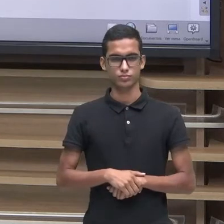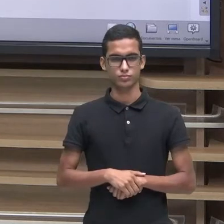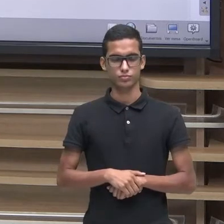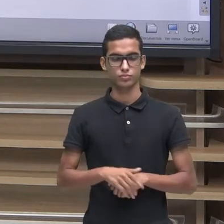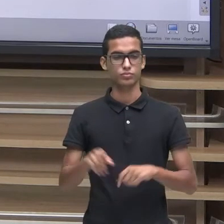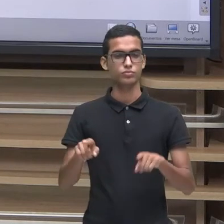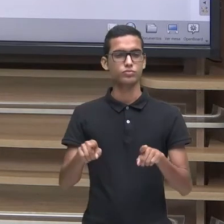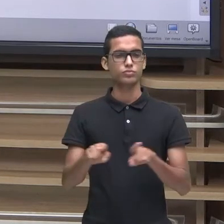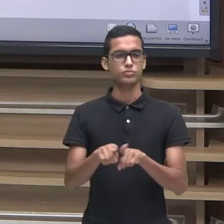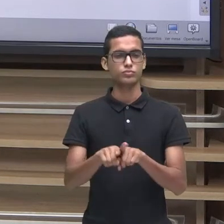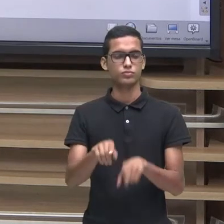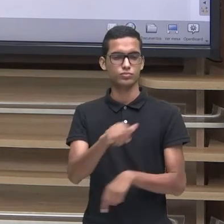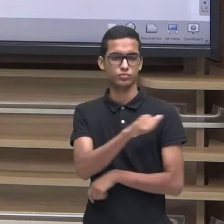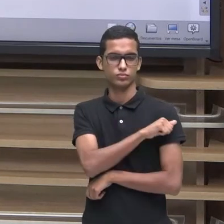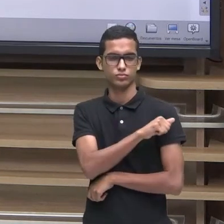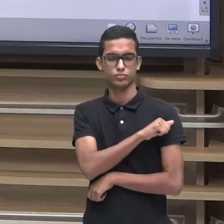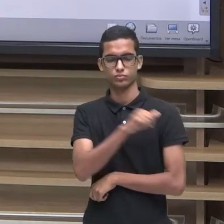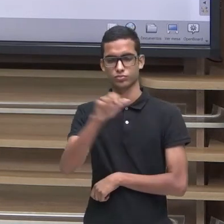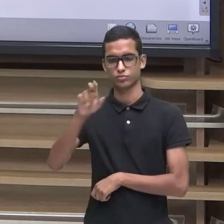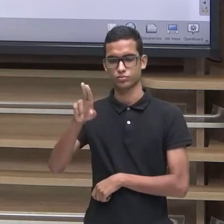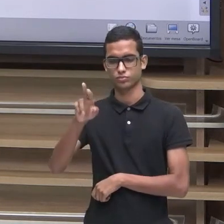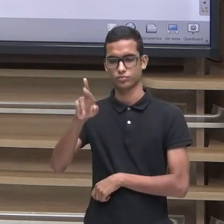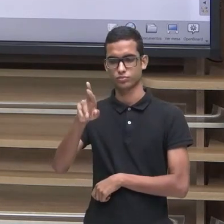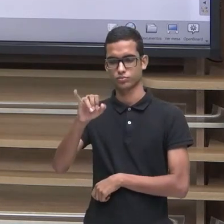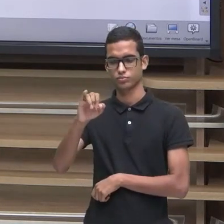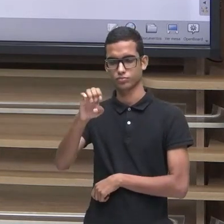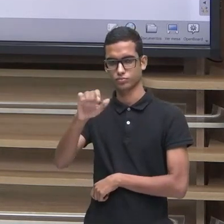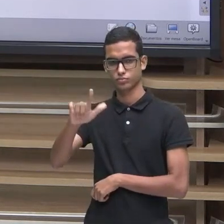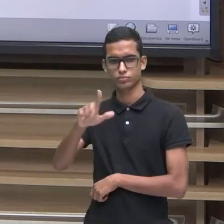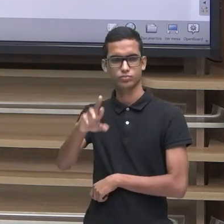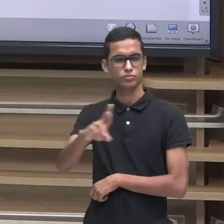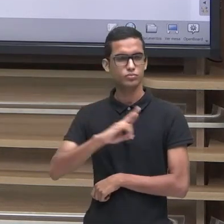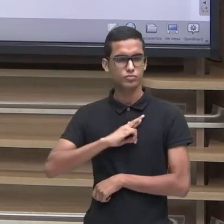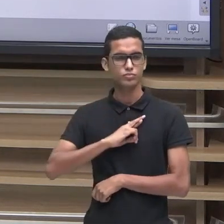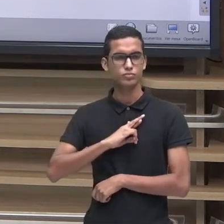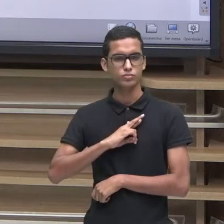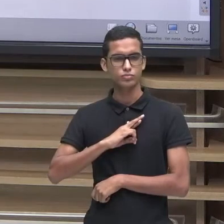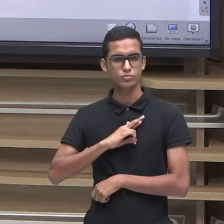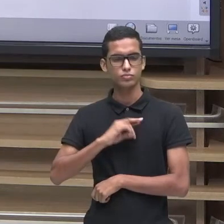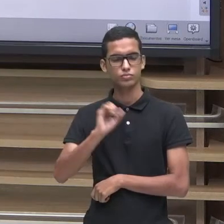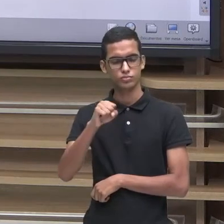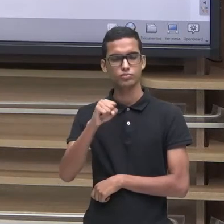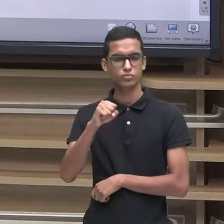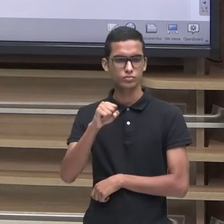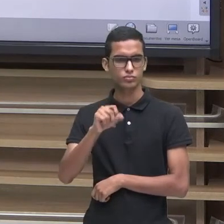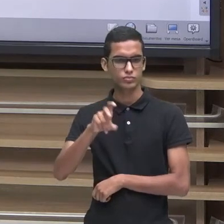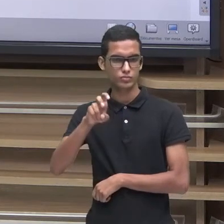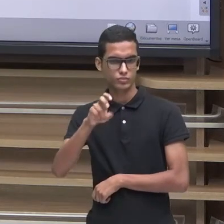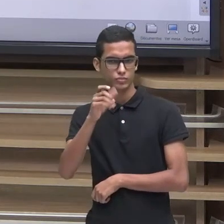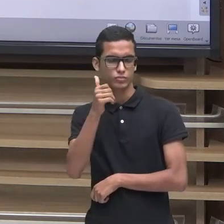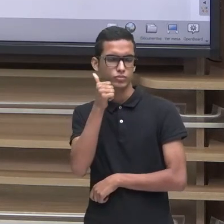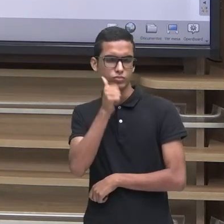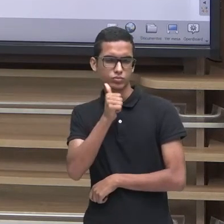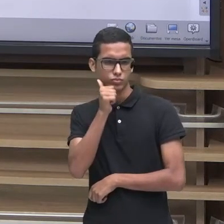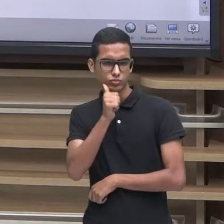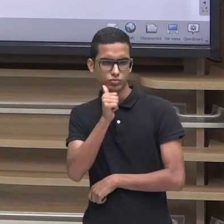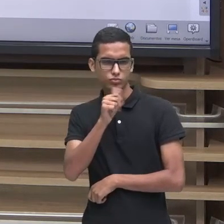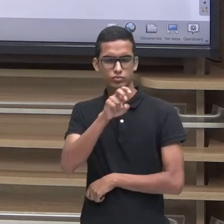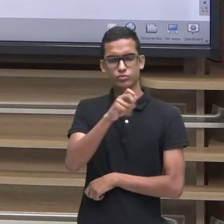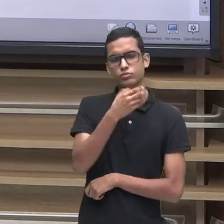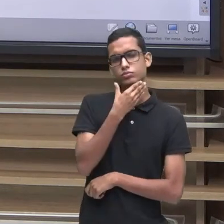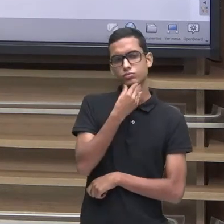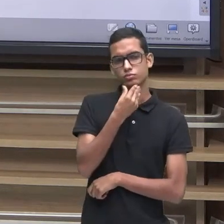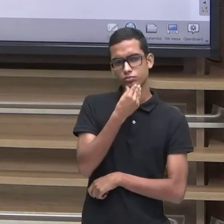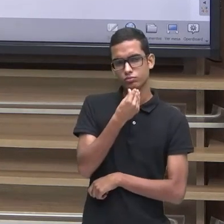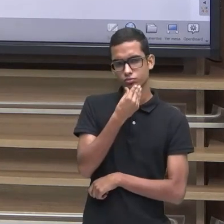Uriel botou assim, olha, na primeira questão, tipo assim, 5 meninas, 5